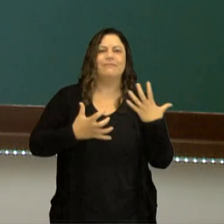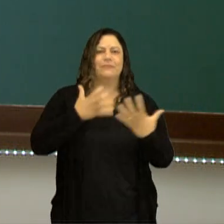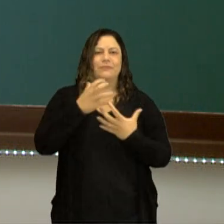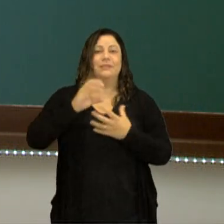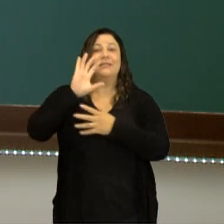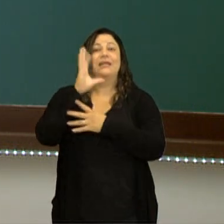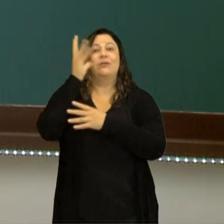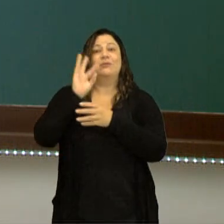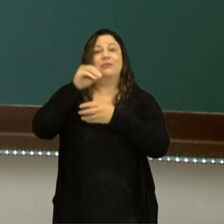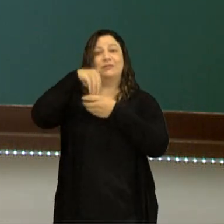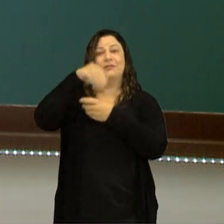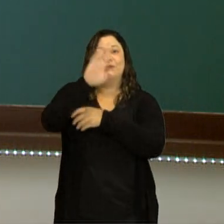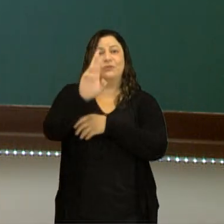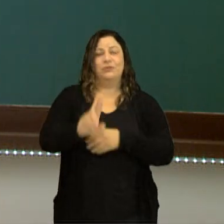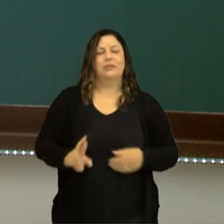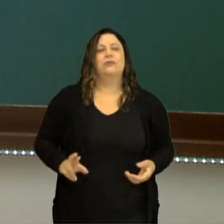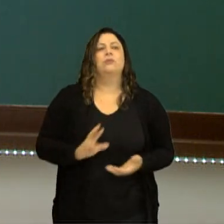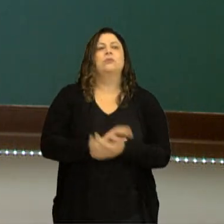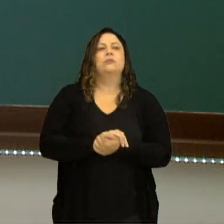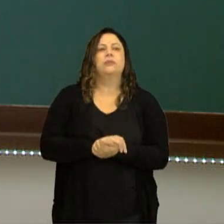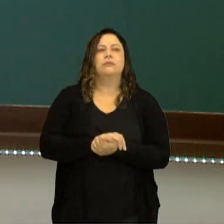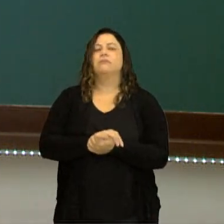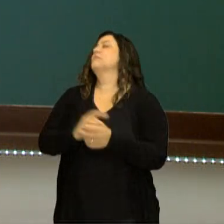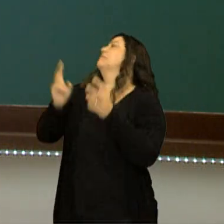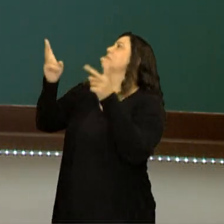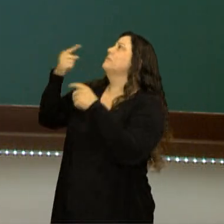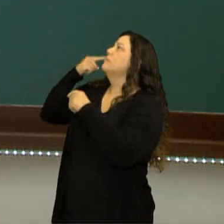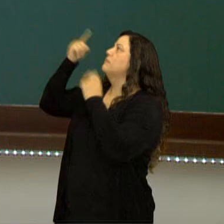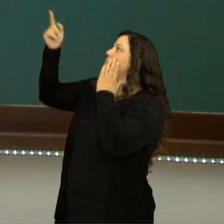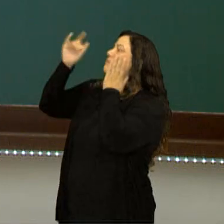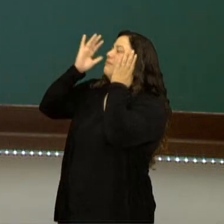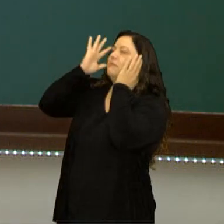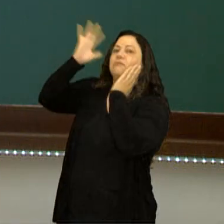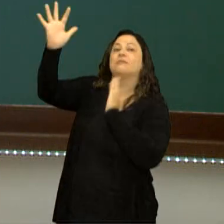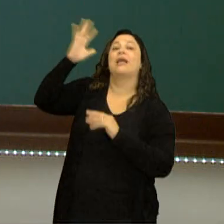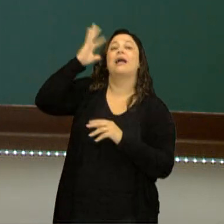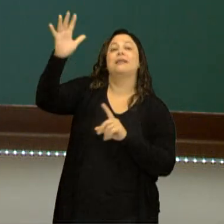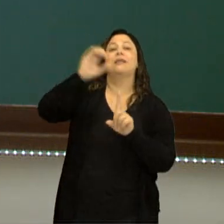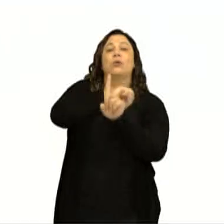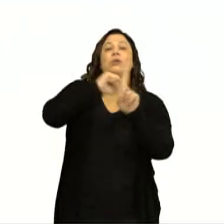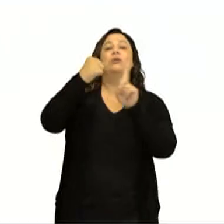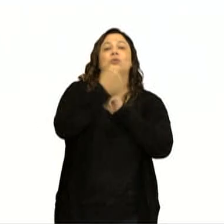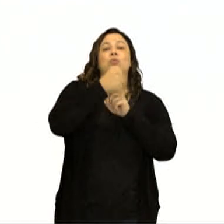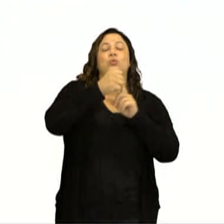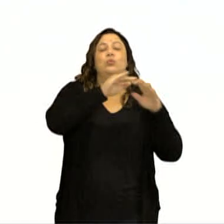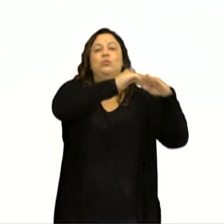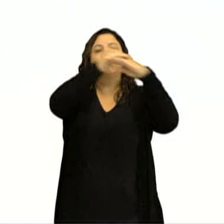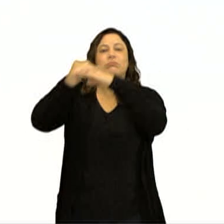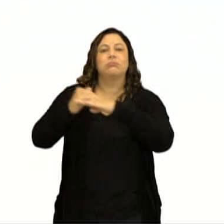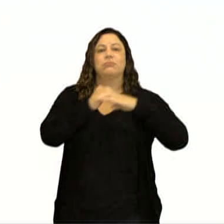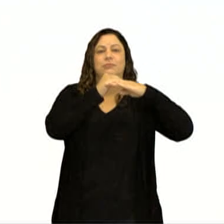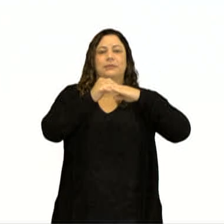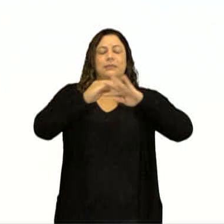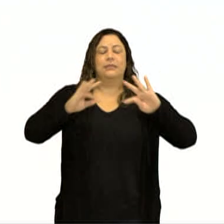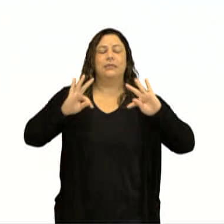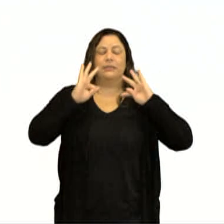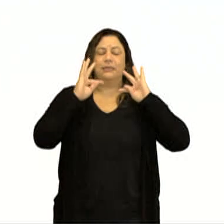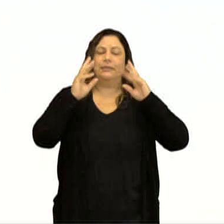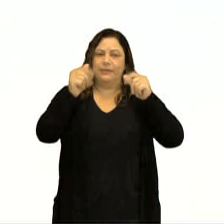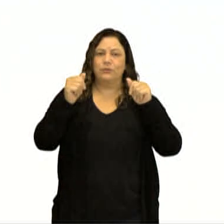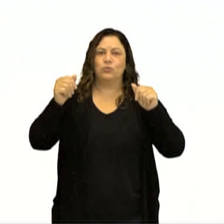da Rússia. A teoria do socialismo na Rússia. Todo esse ambiente